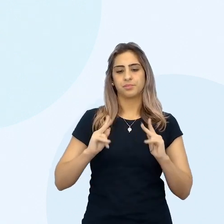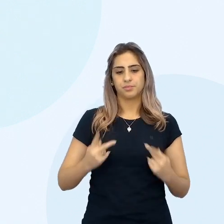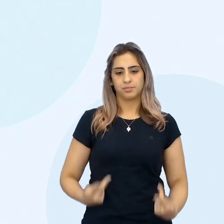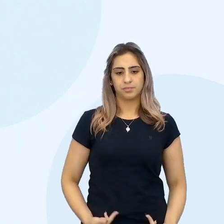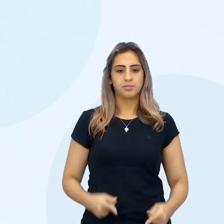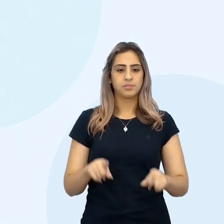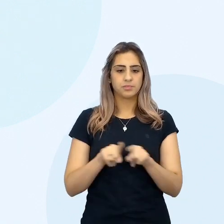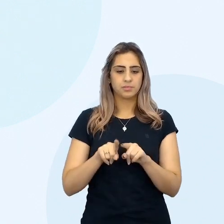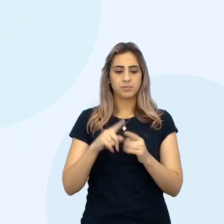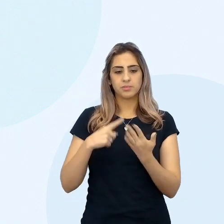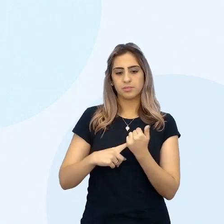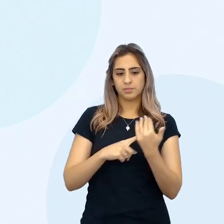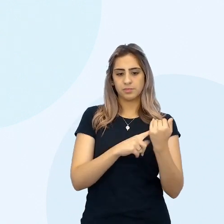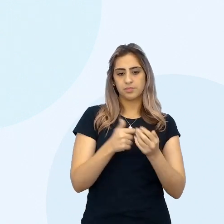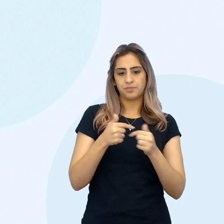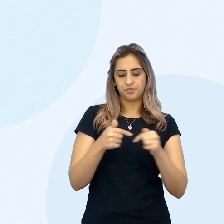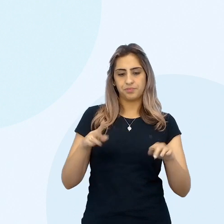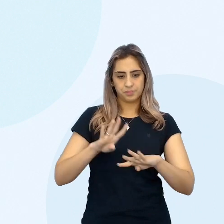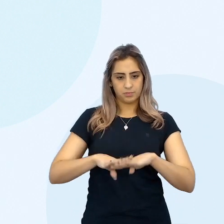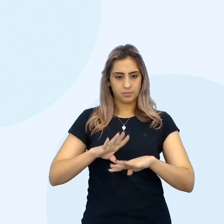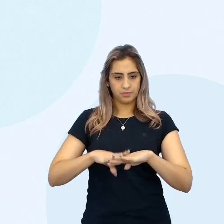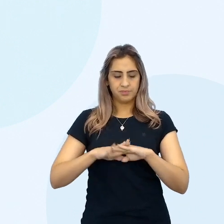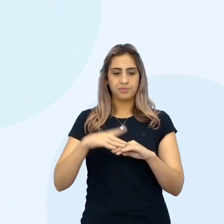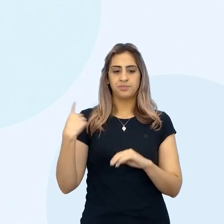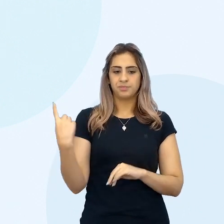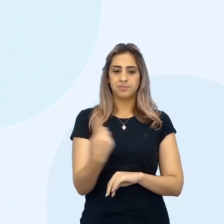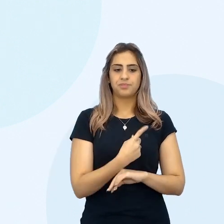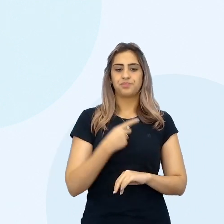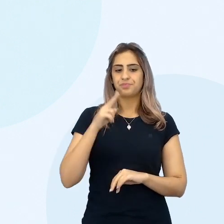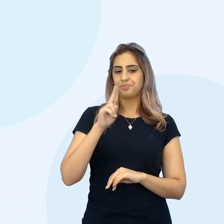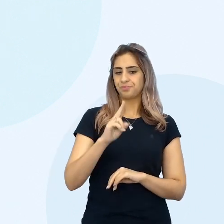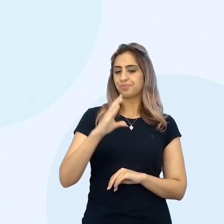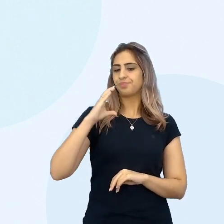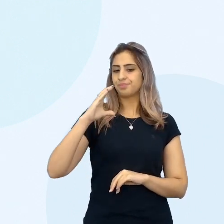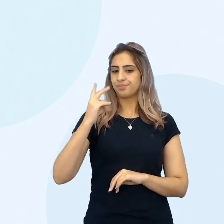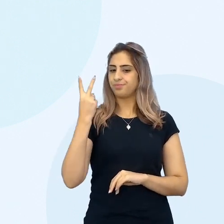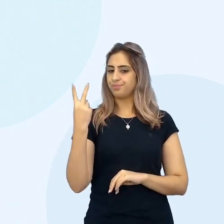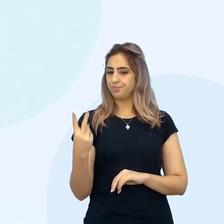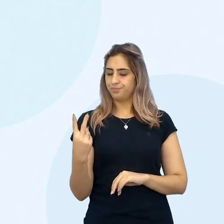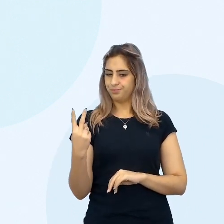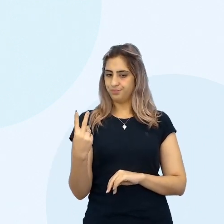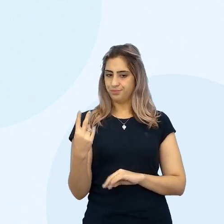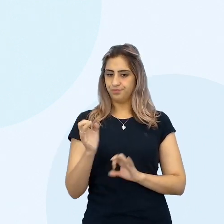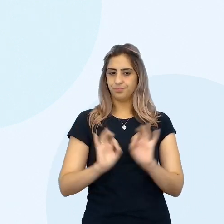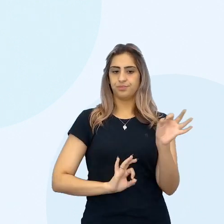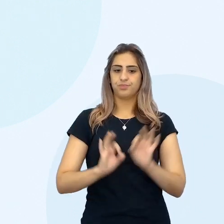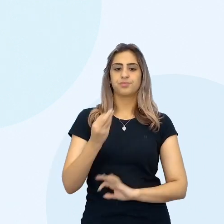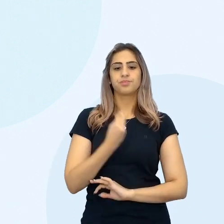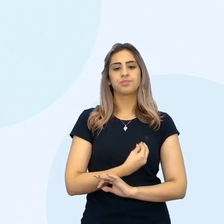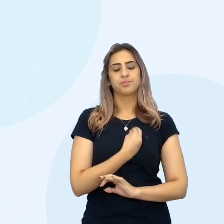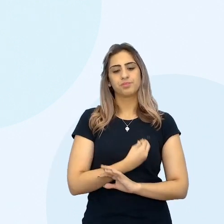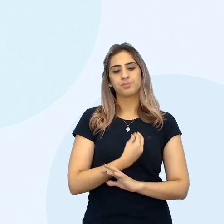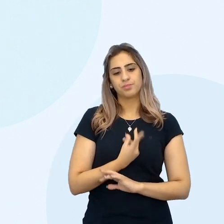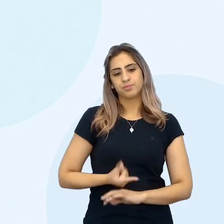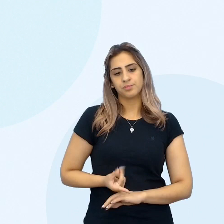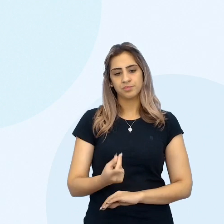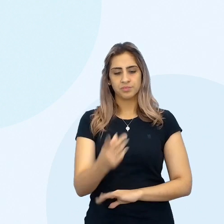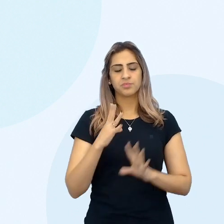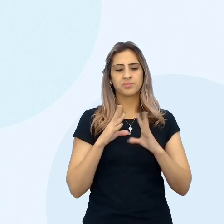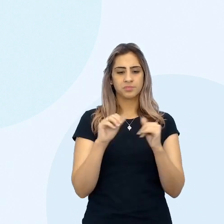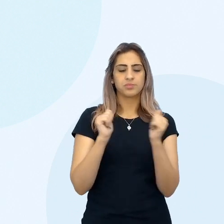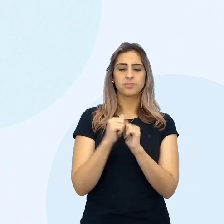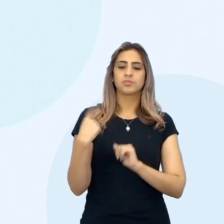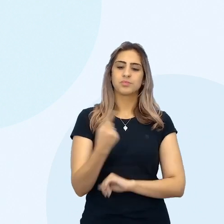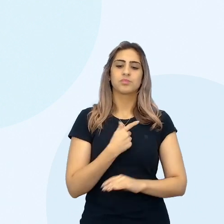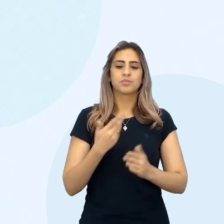física, química e matemática aí ajudando. E o nome da nossa UC2, Unidade Curricular 2, Projeto Vida ao Extremo, tudo a ver com a nossa aula de